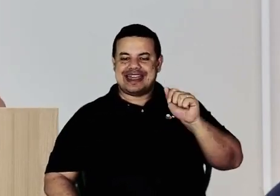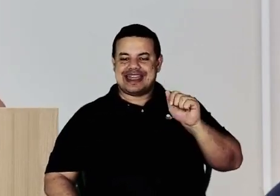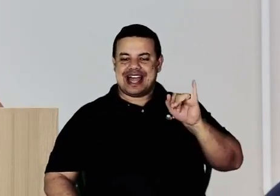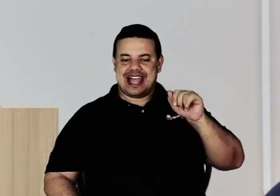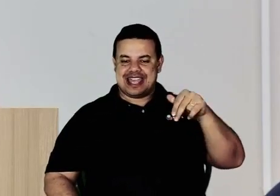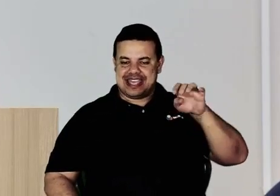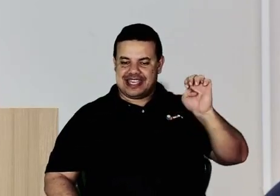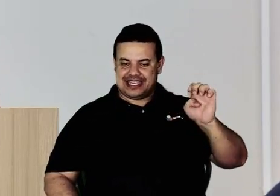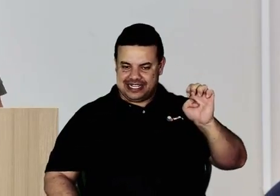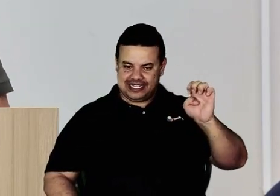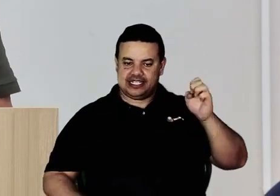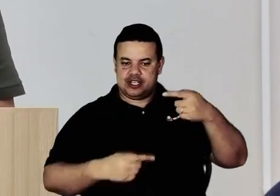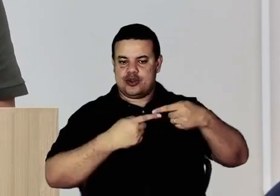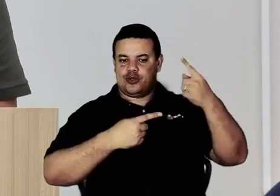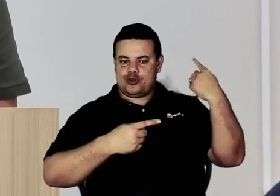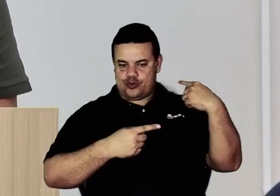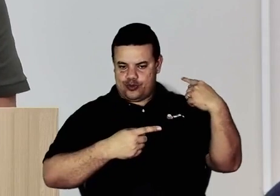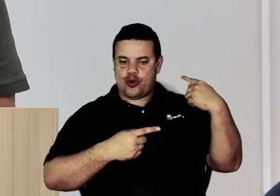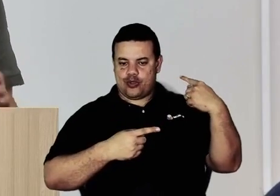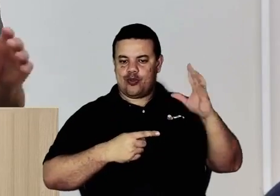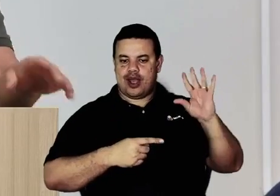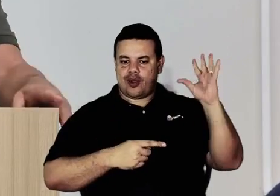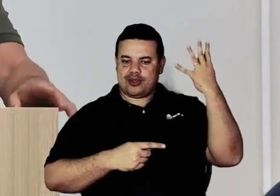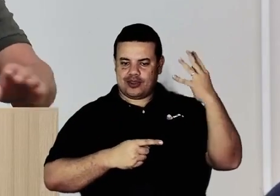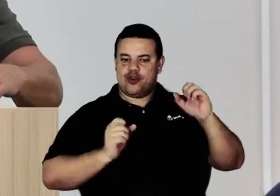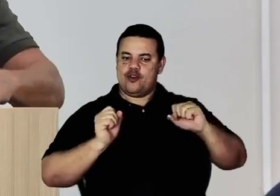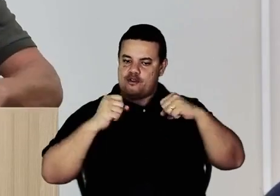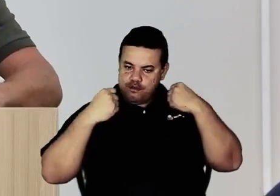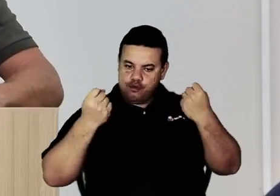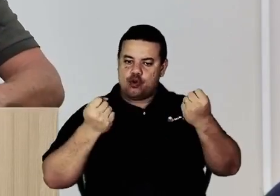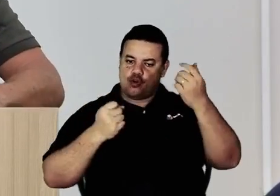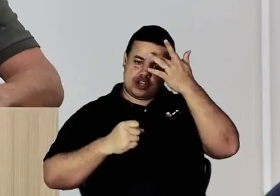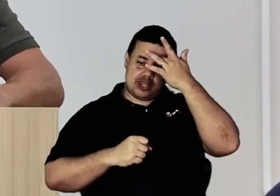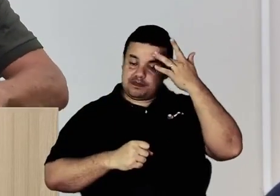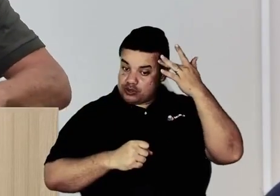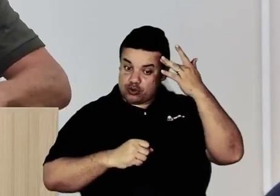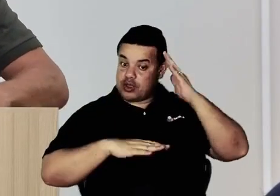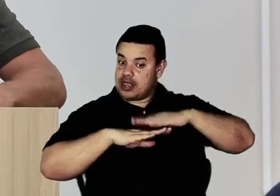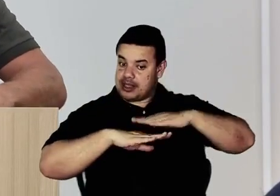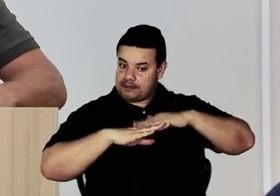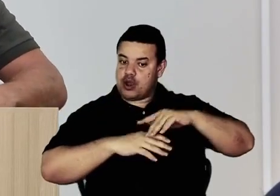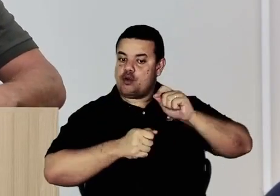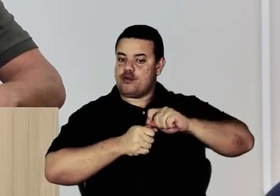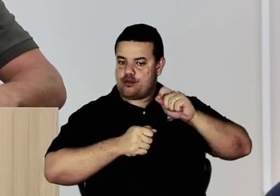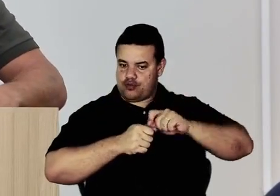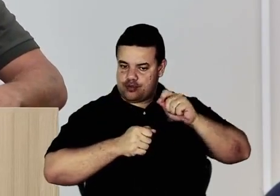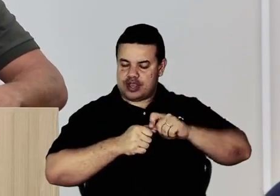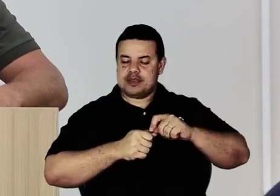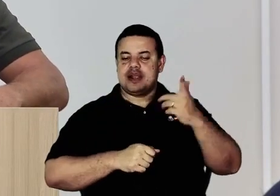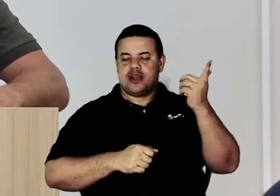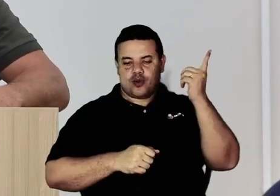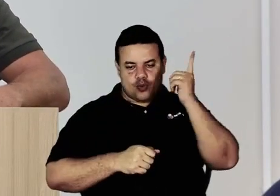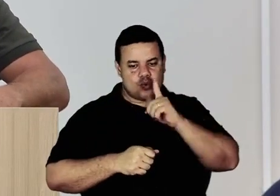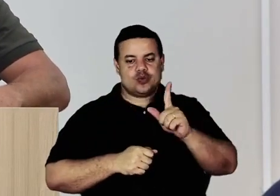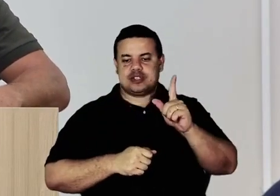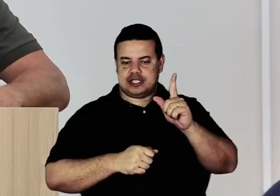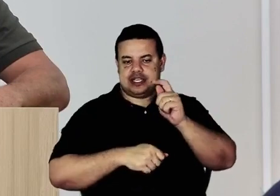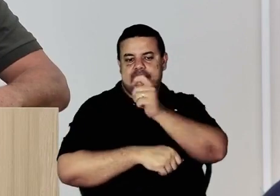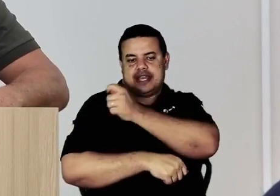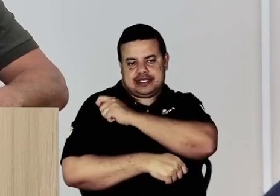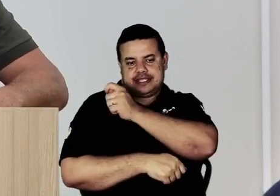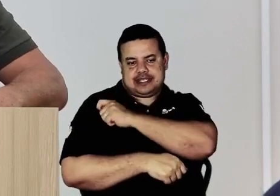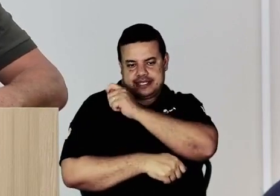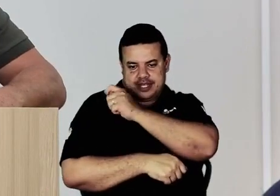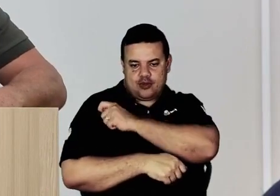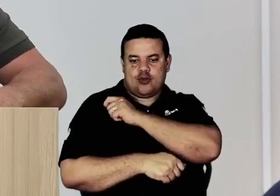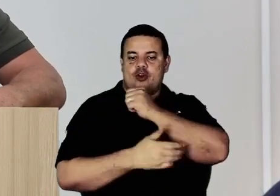passado, e o esforço que essas pessoas têm feito para levar esses alunos também nesses eventos.